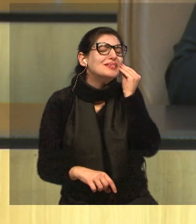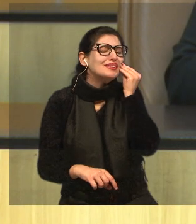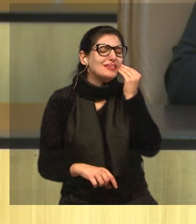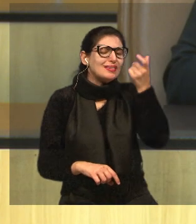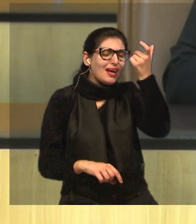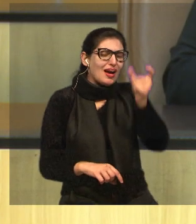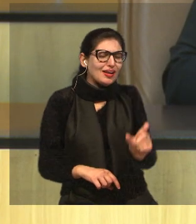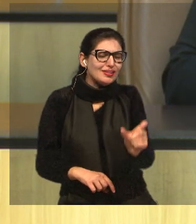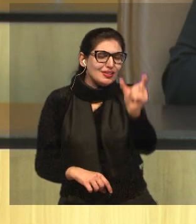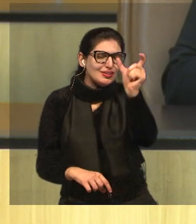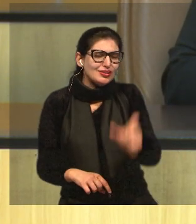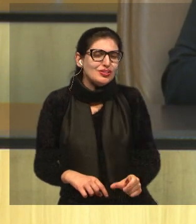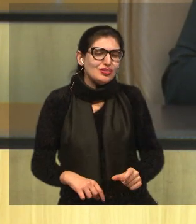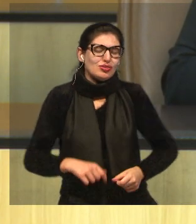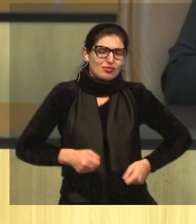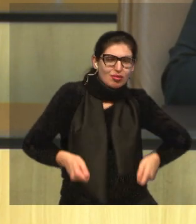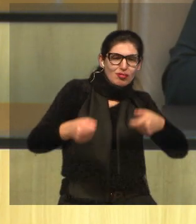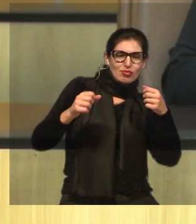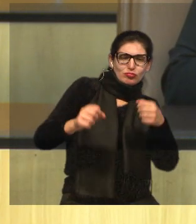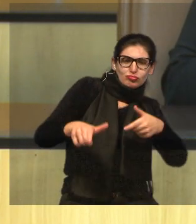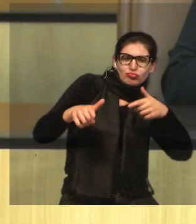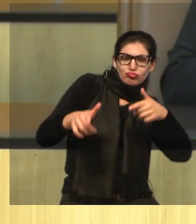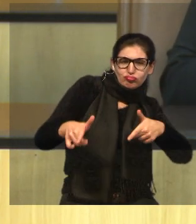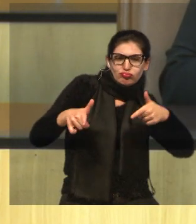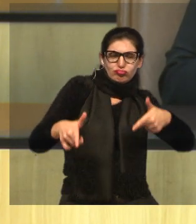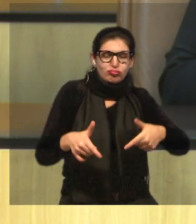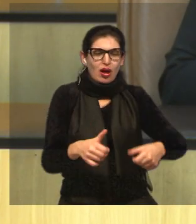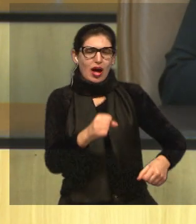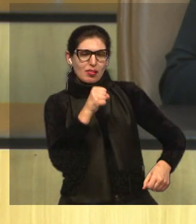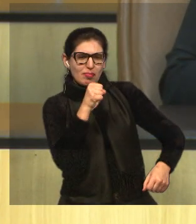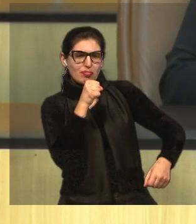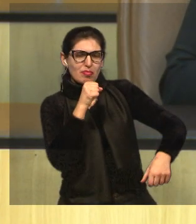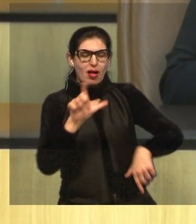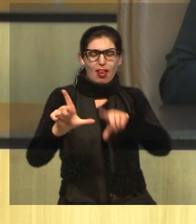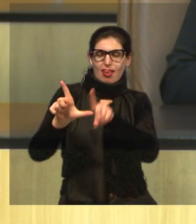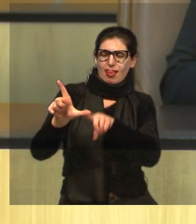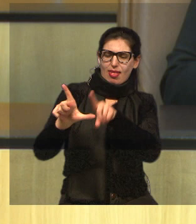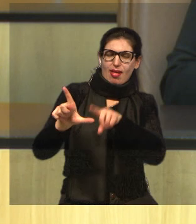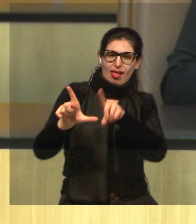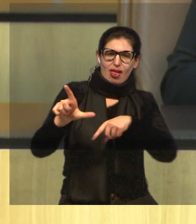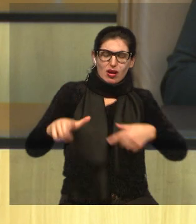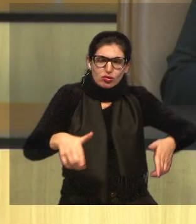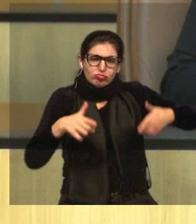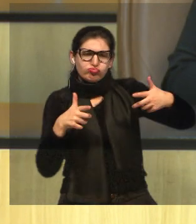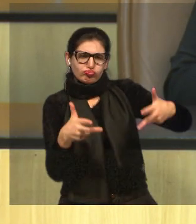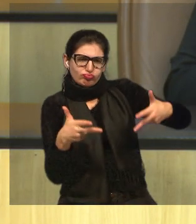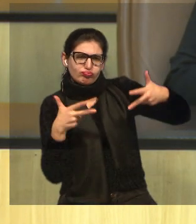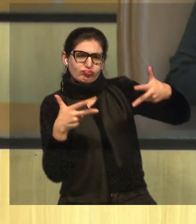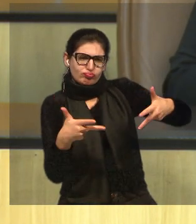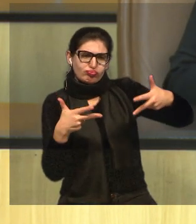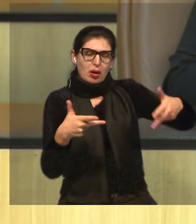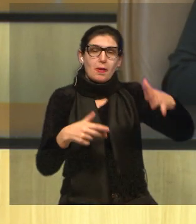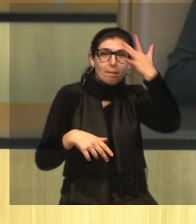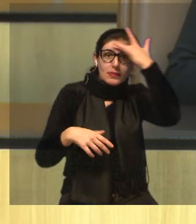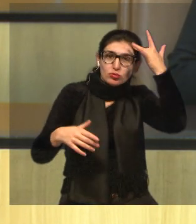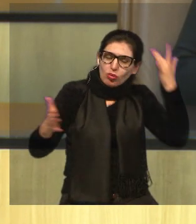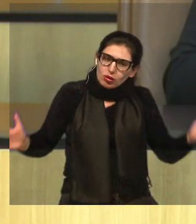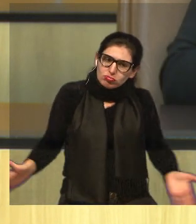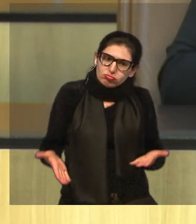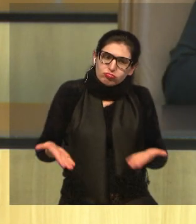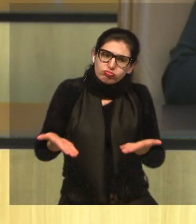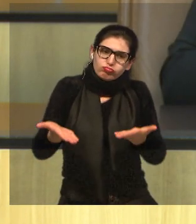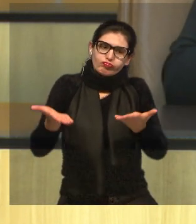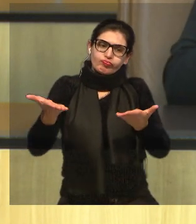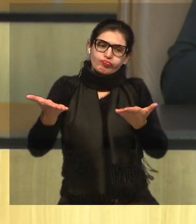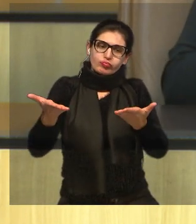mensagem de vida, mensagem de comprometimento, mensagem de superação e autoestima. Mas, do